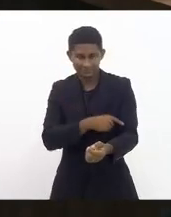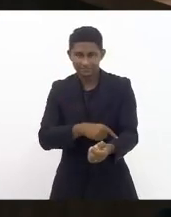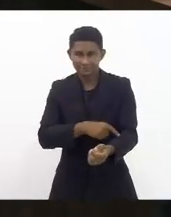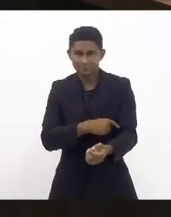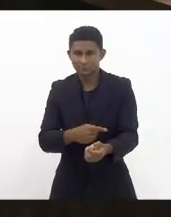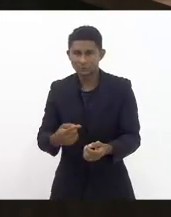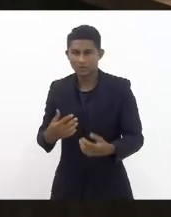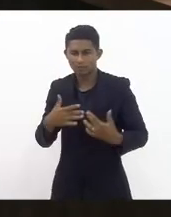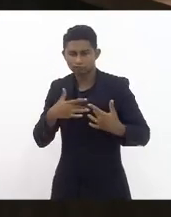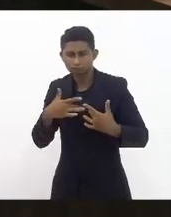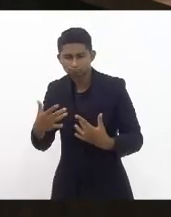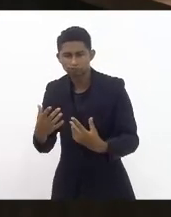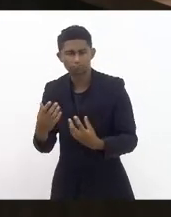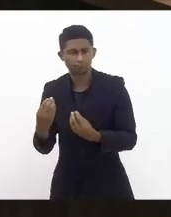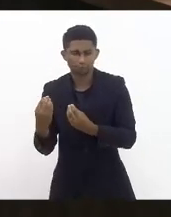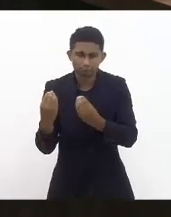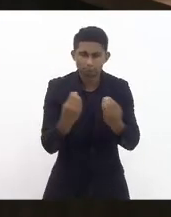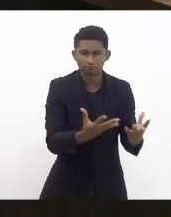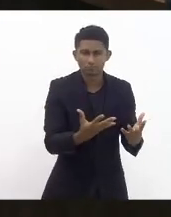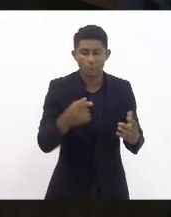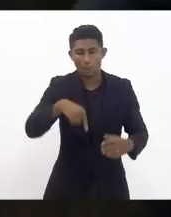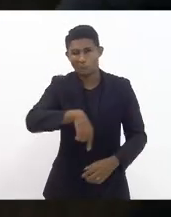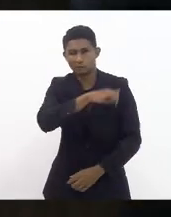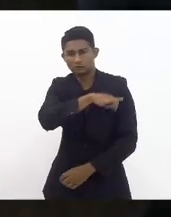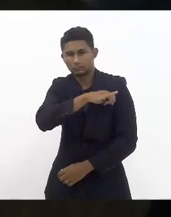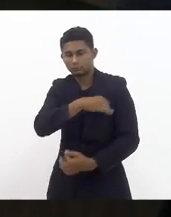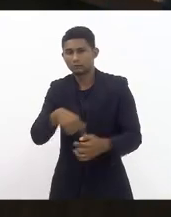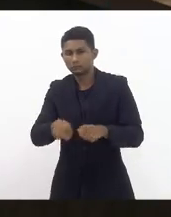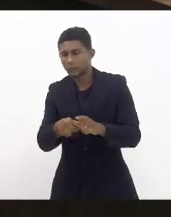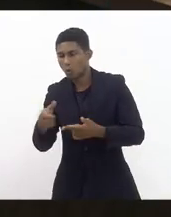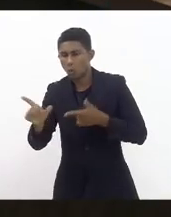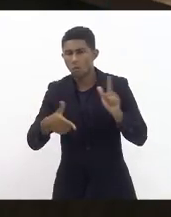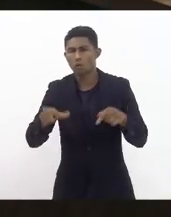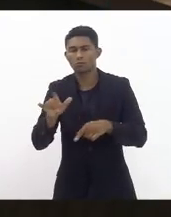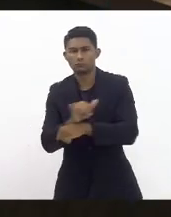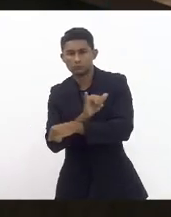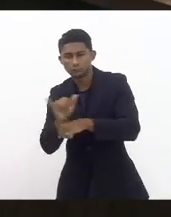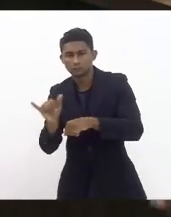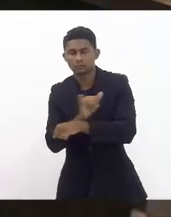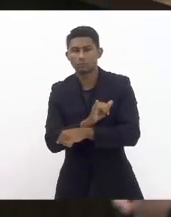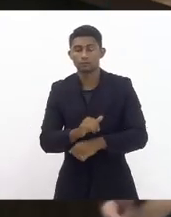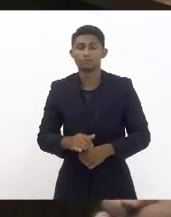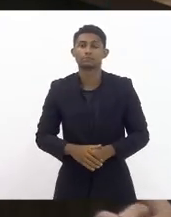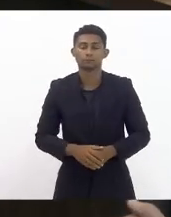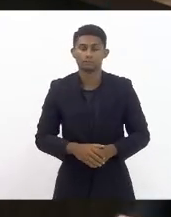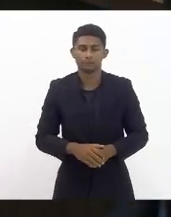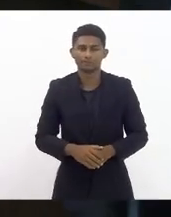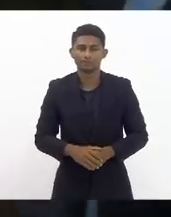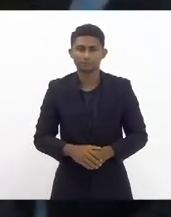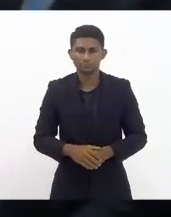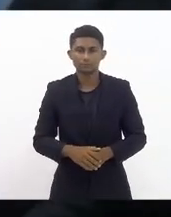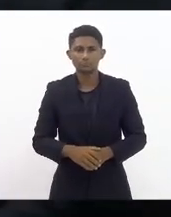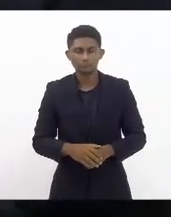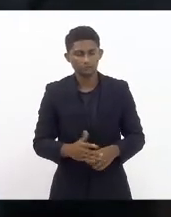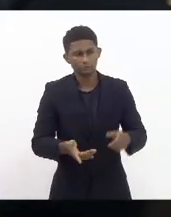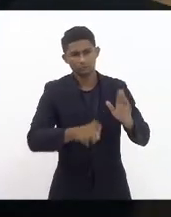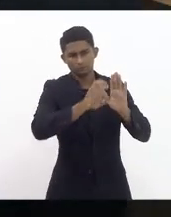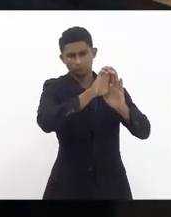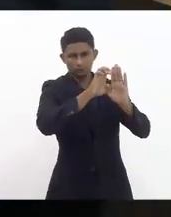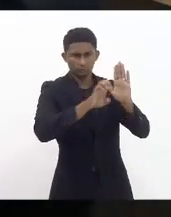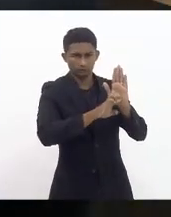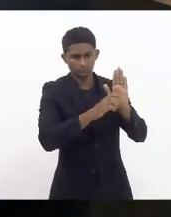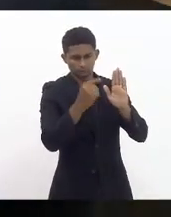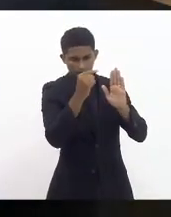de Janeiro e da outras providências. Parecer às emendas de plenário.